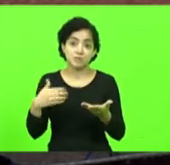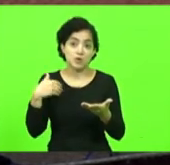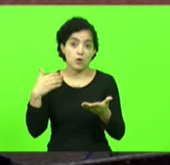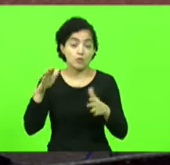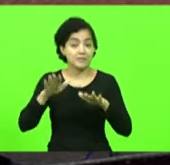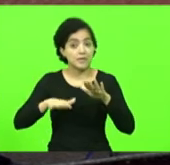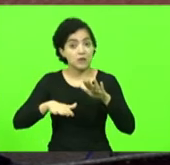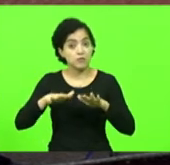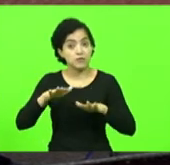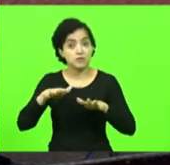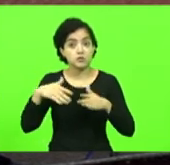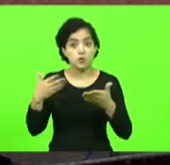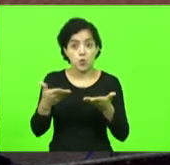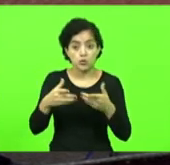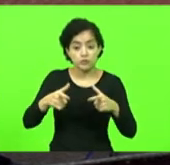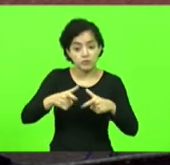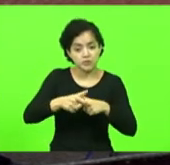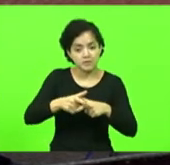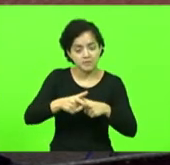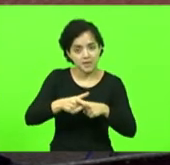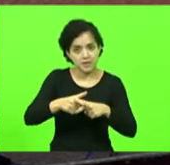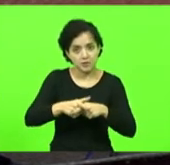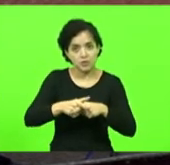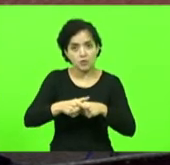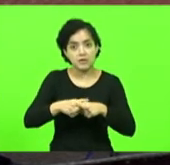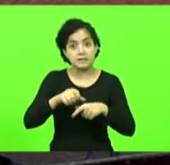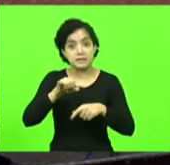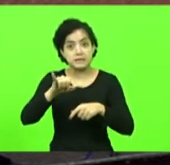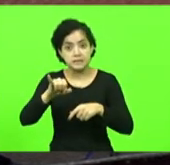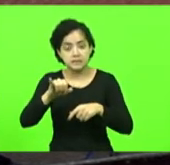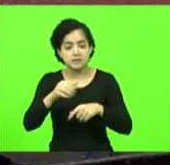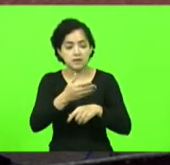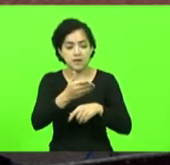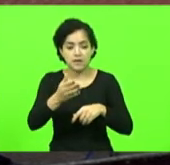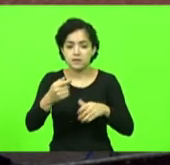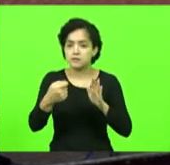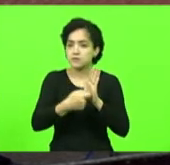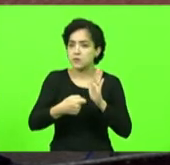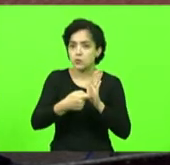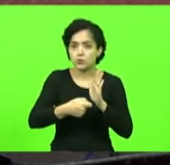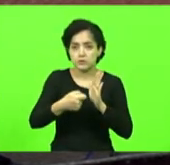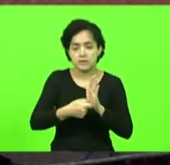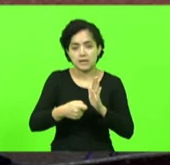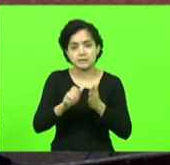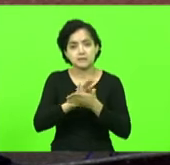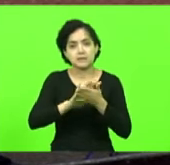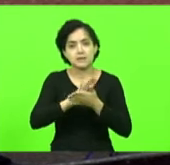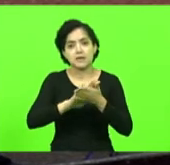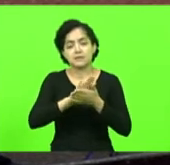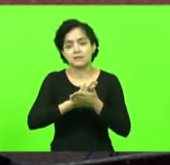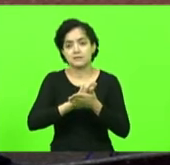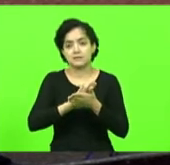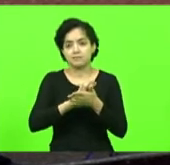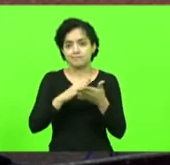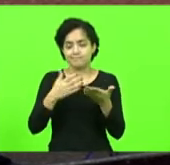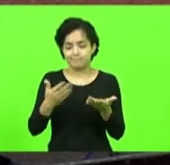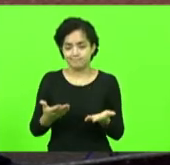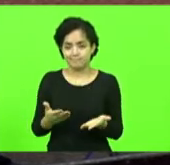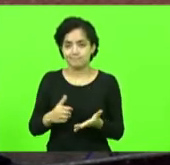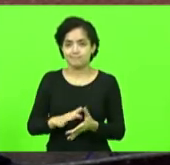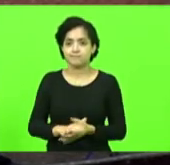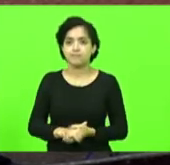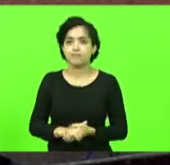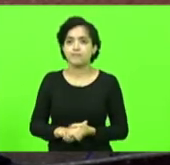Catarina fosse menor, se não fossem bravos guerreiros catarinenses aí do Planalto Norte